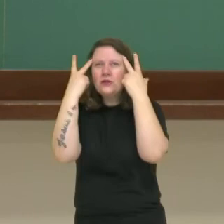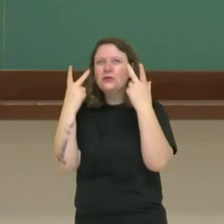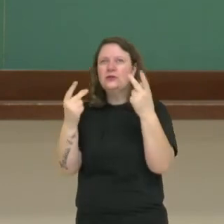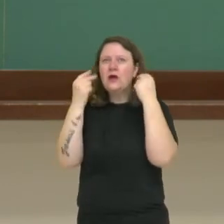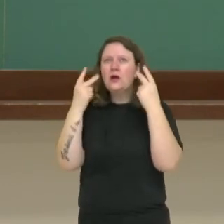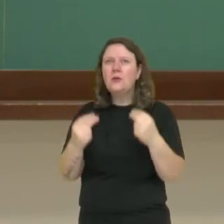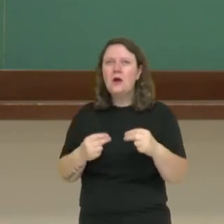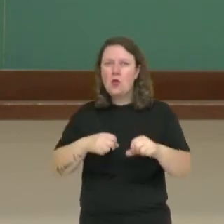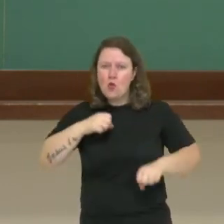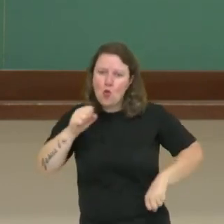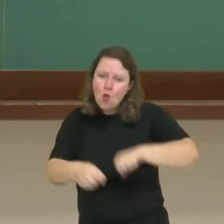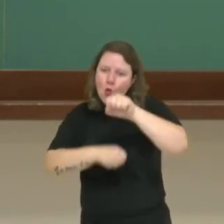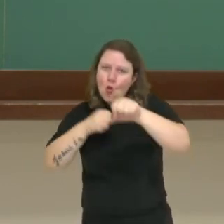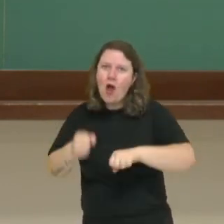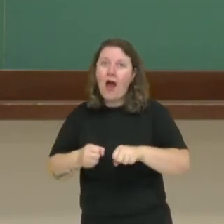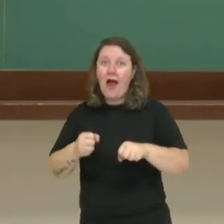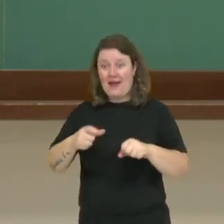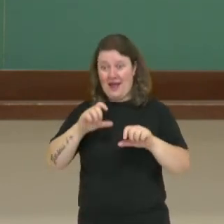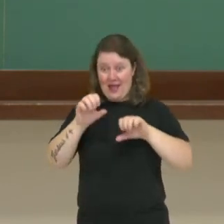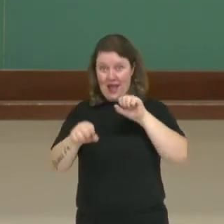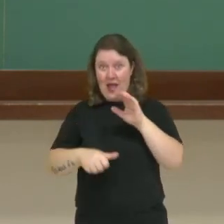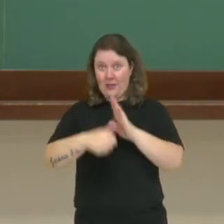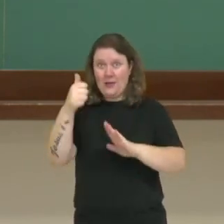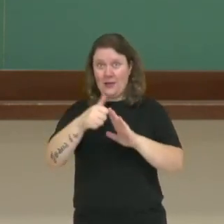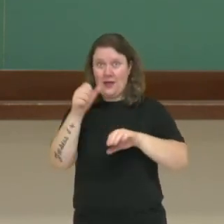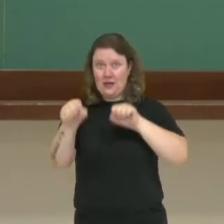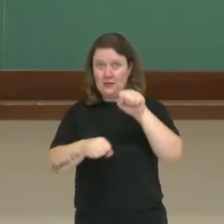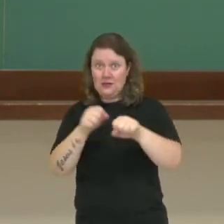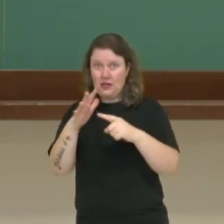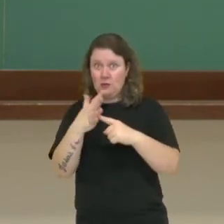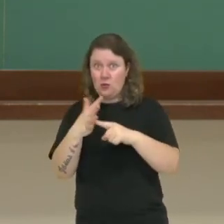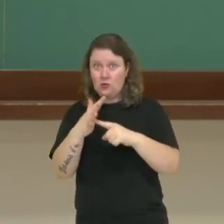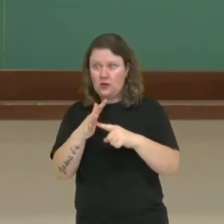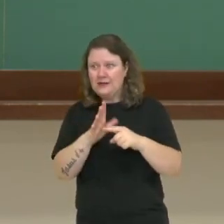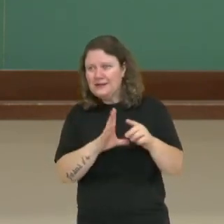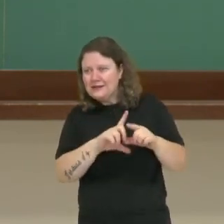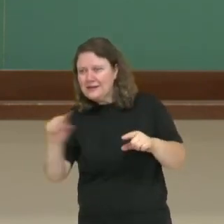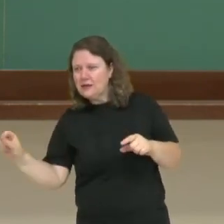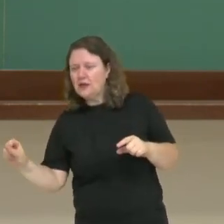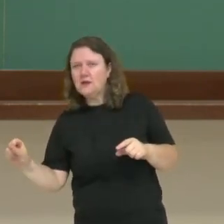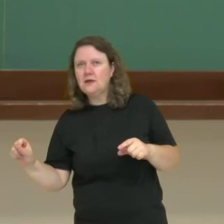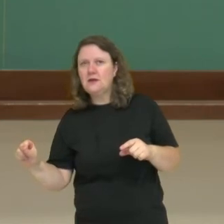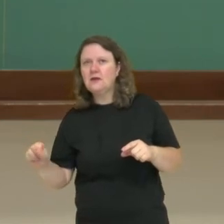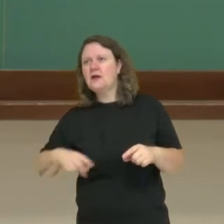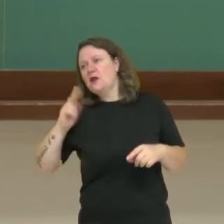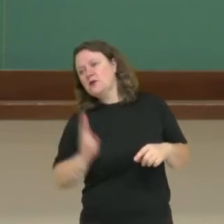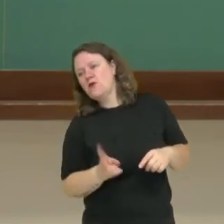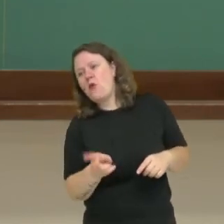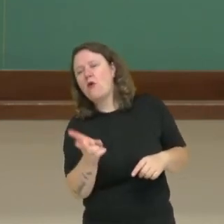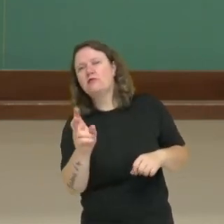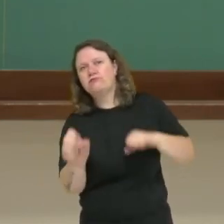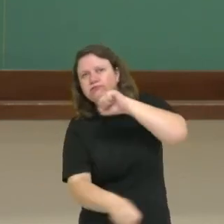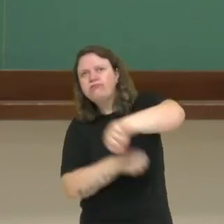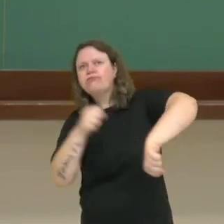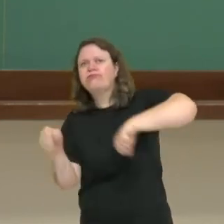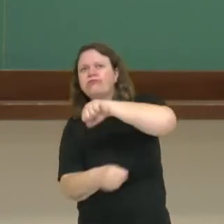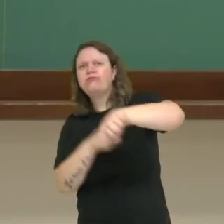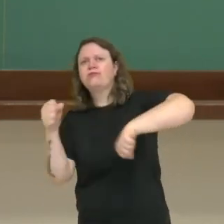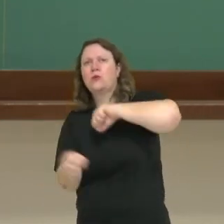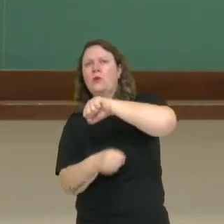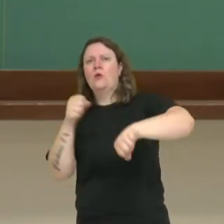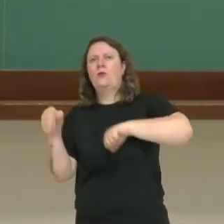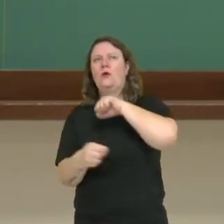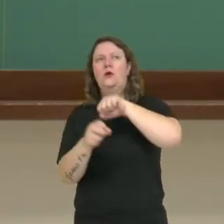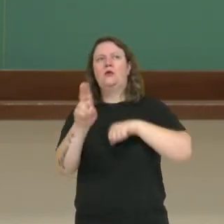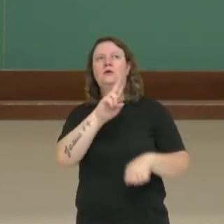já estão em alta velocidade, daí os atletas completam a distância nessa velocidade maior. Por isso, uma prova de